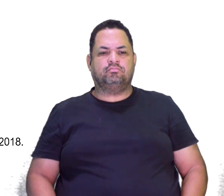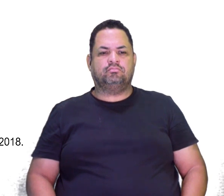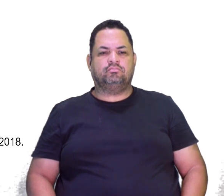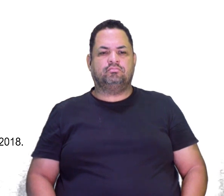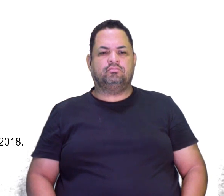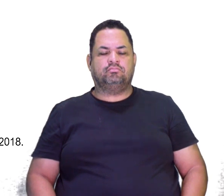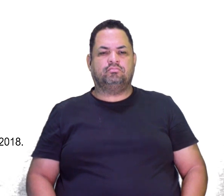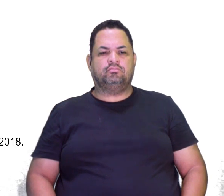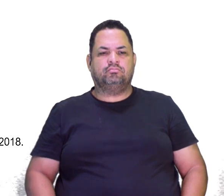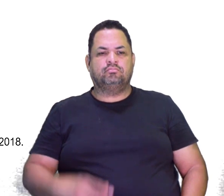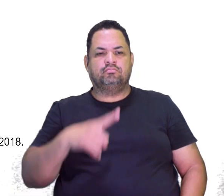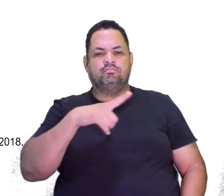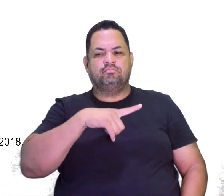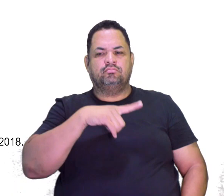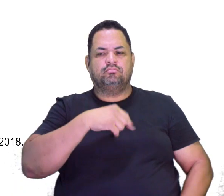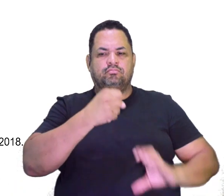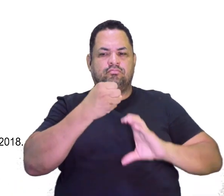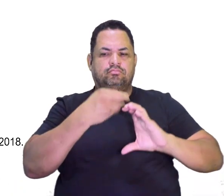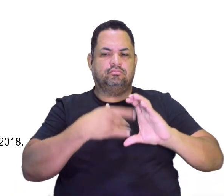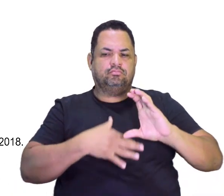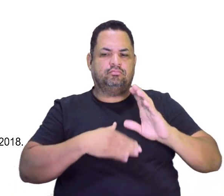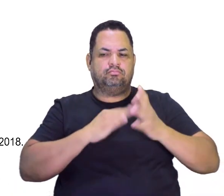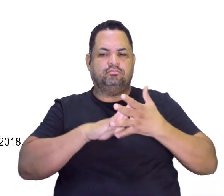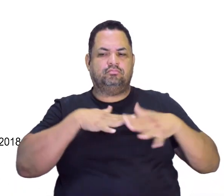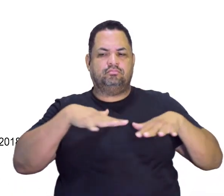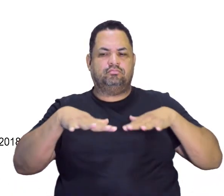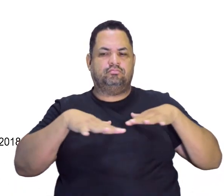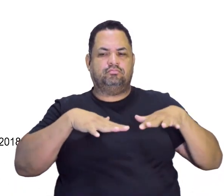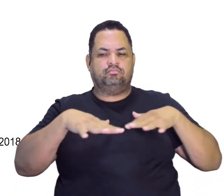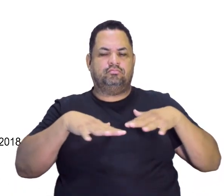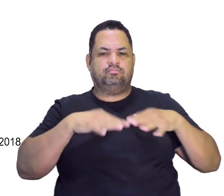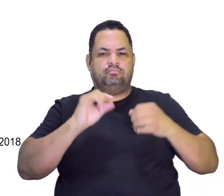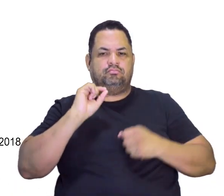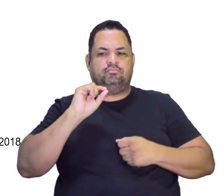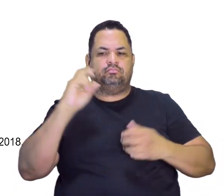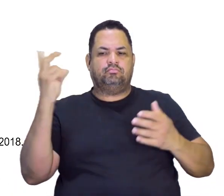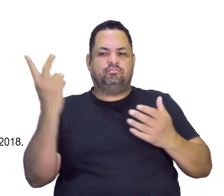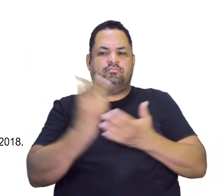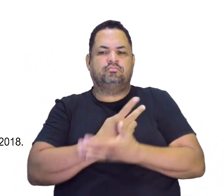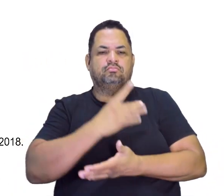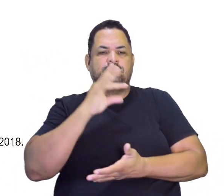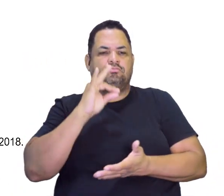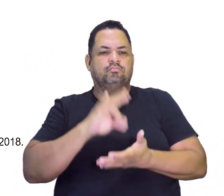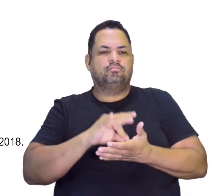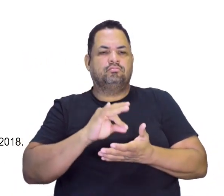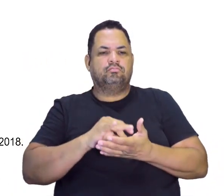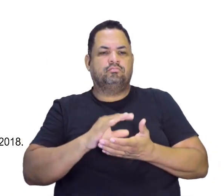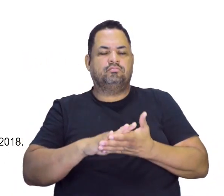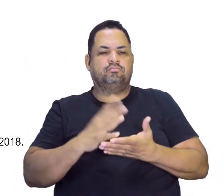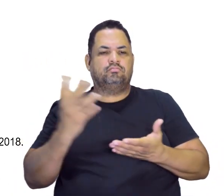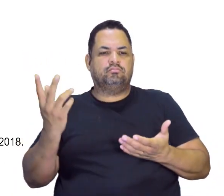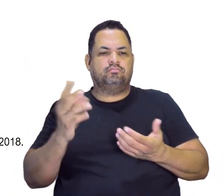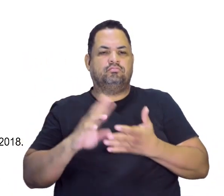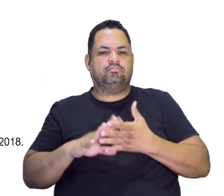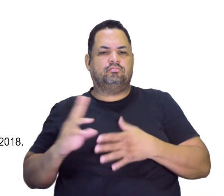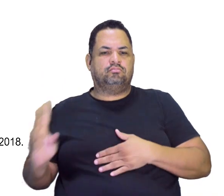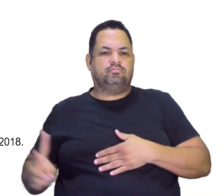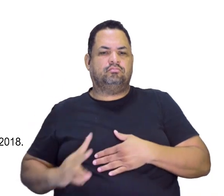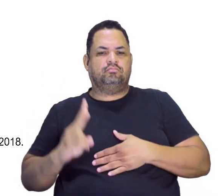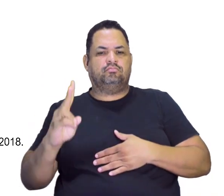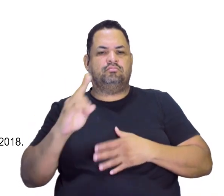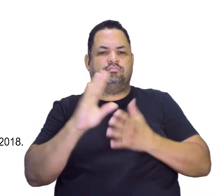temos aqui algumas características desse movimento o que que aconteceu passou a haver uma